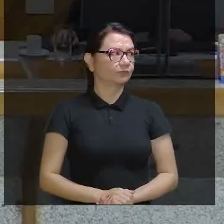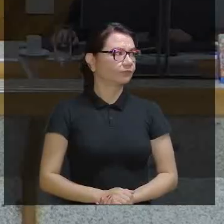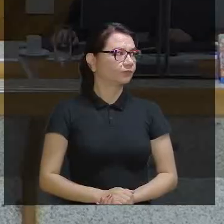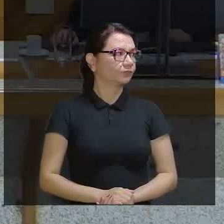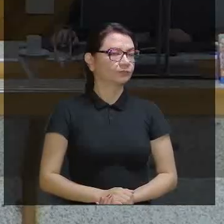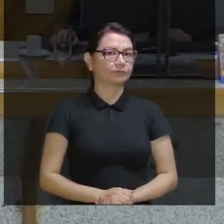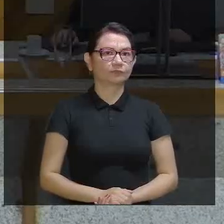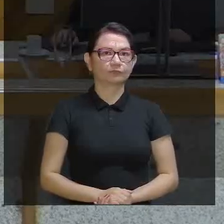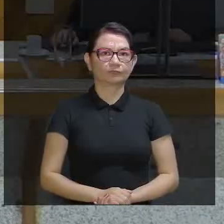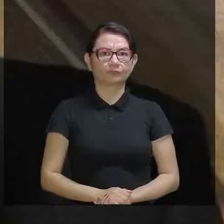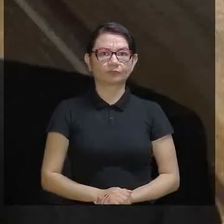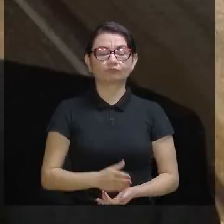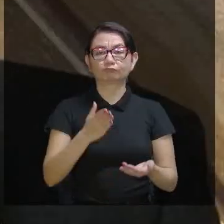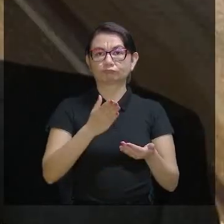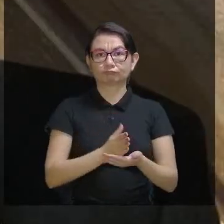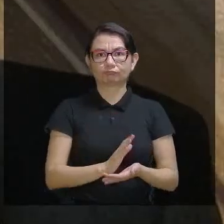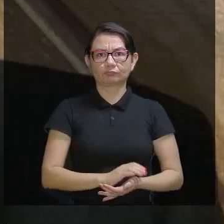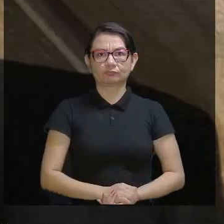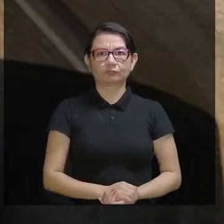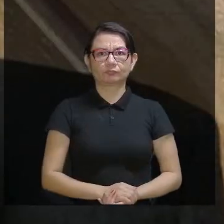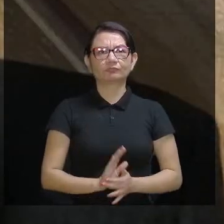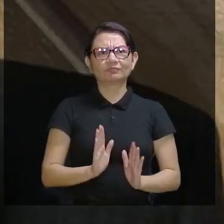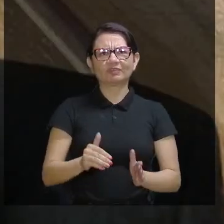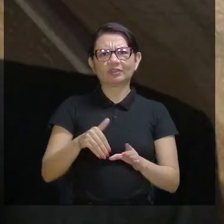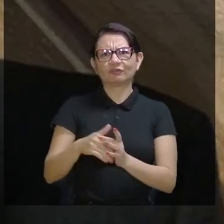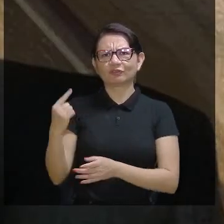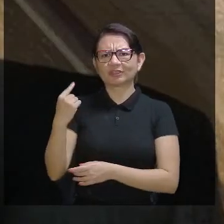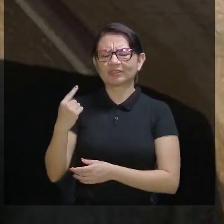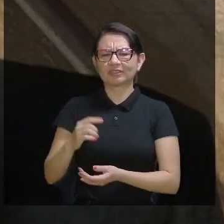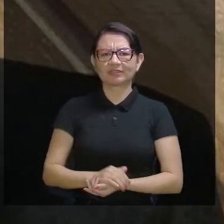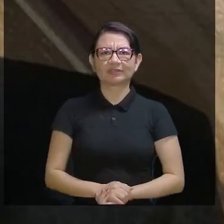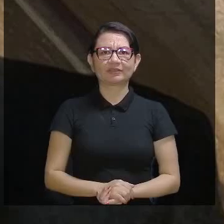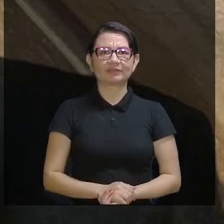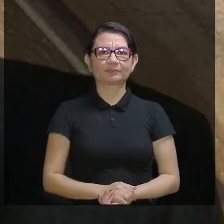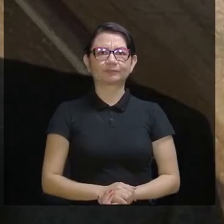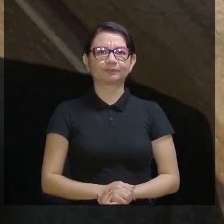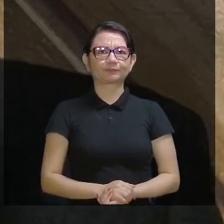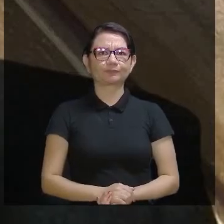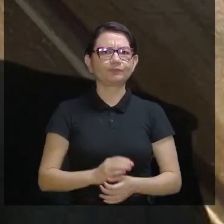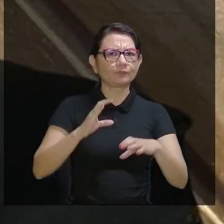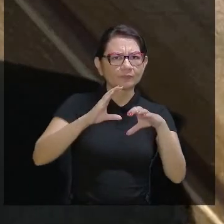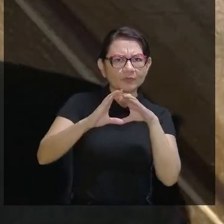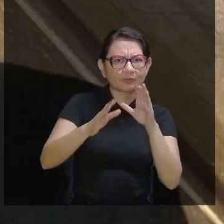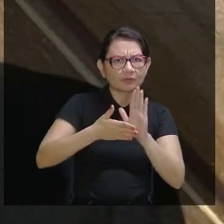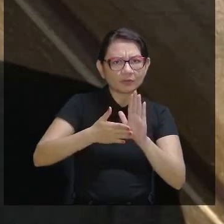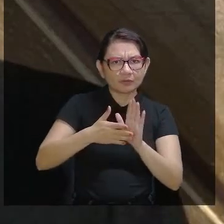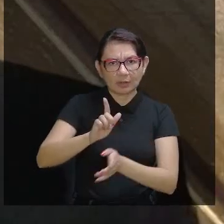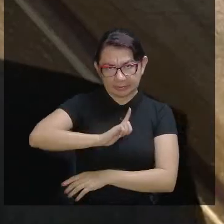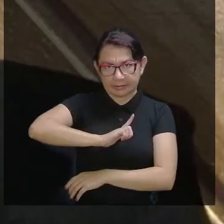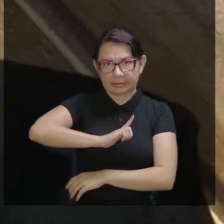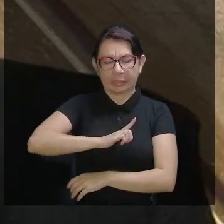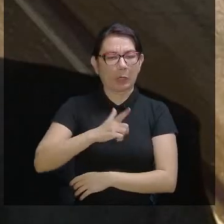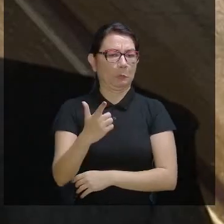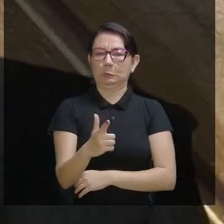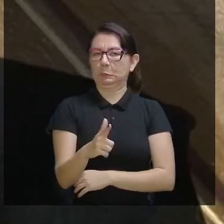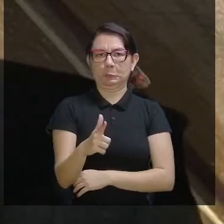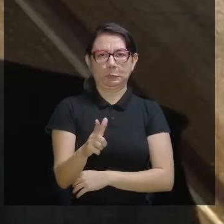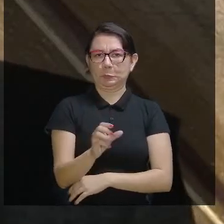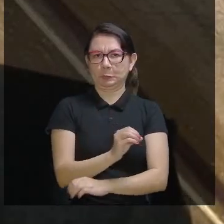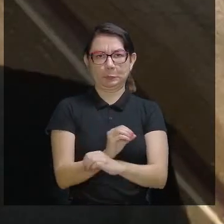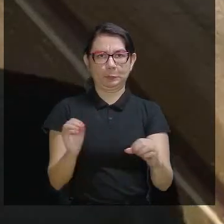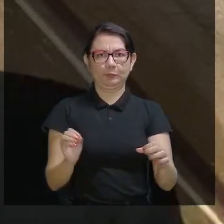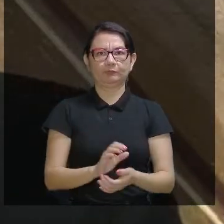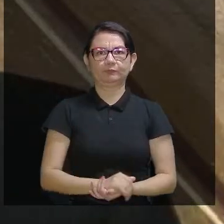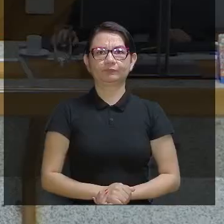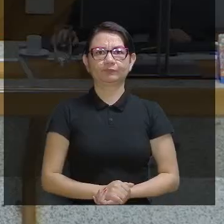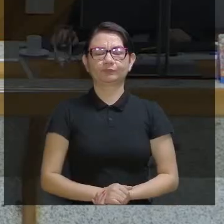Senhor presidente, pela aprovação, acho que já votei. Não tem nenhuma proposição. Comunicações e proposições, nenhuma? Não,